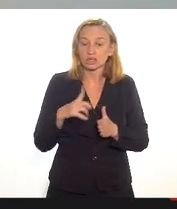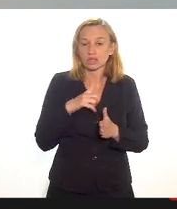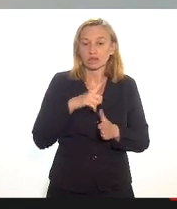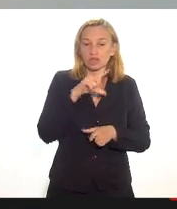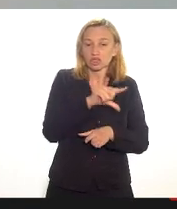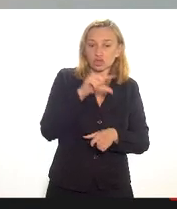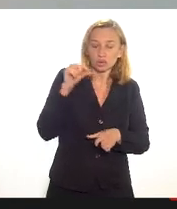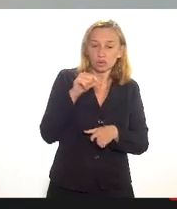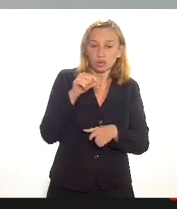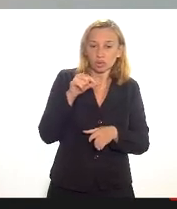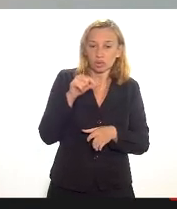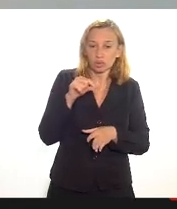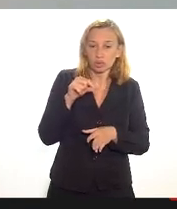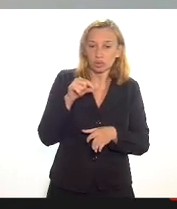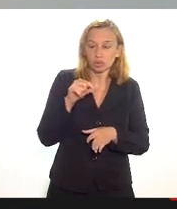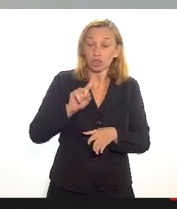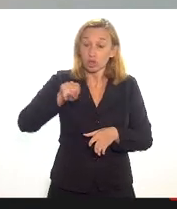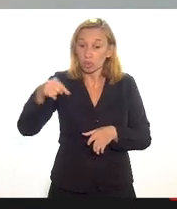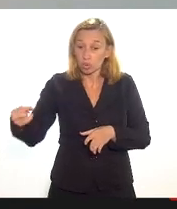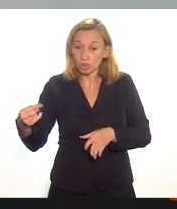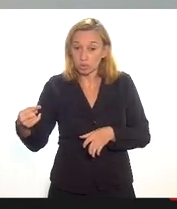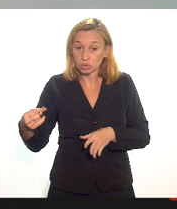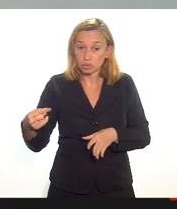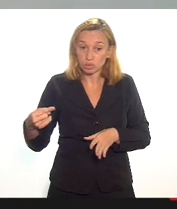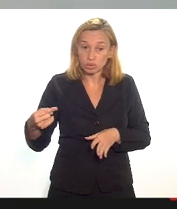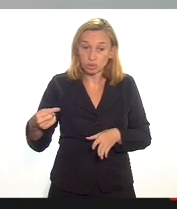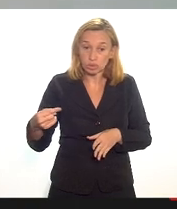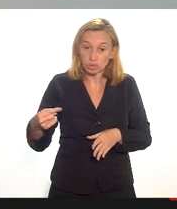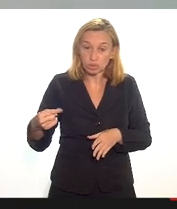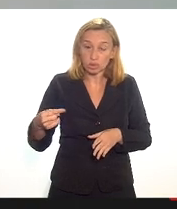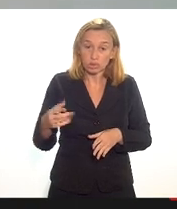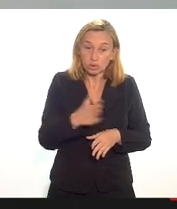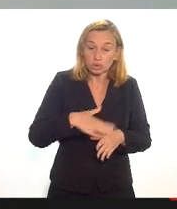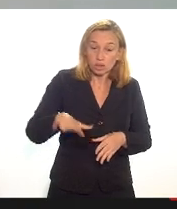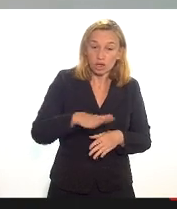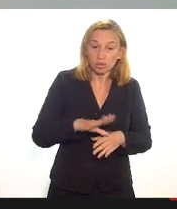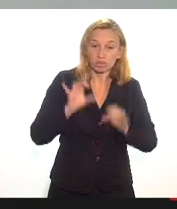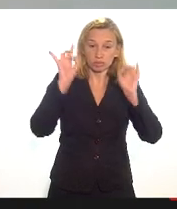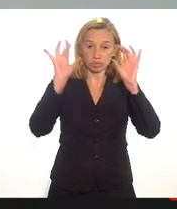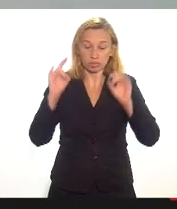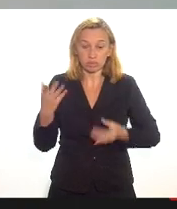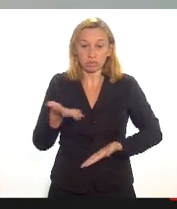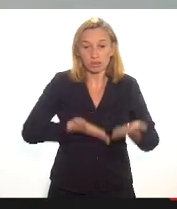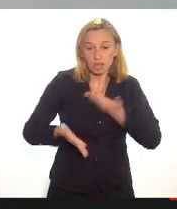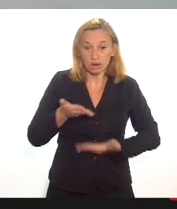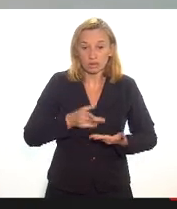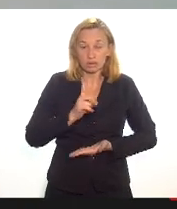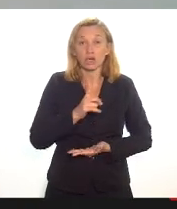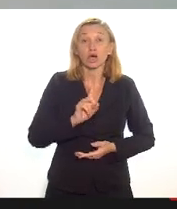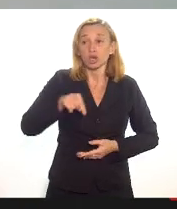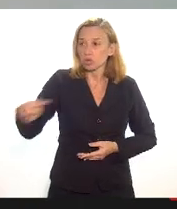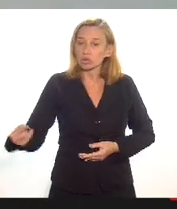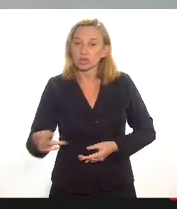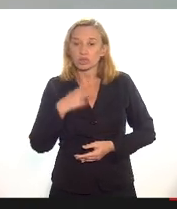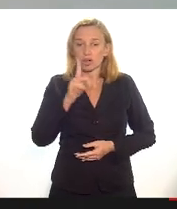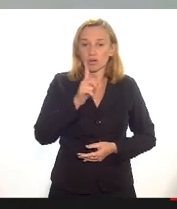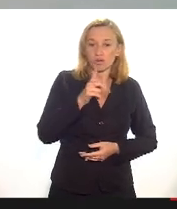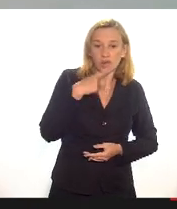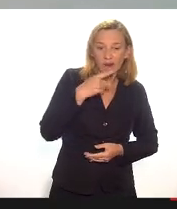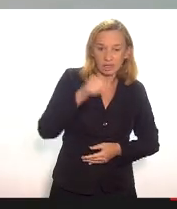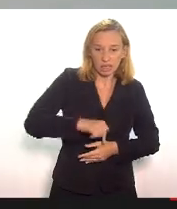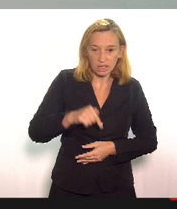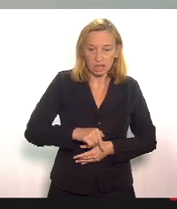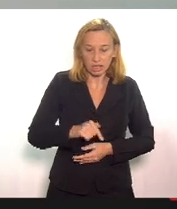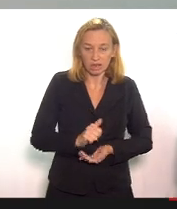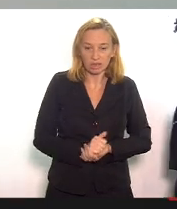preferido manter a seção onerosa dos outros e dos campos de participação especial, não. E uma outra coisa que não foi falado aqui é que,